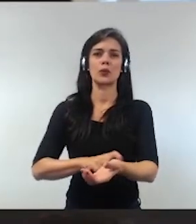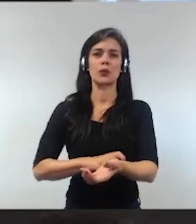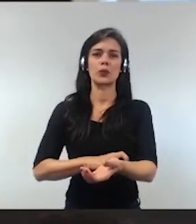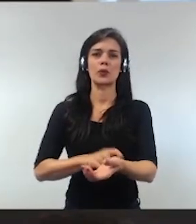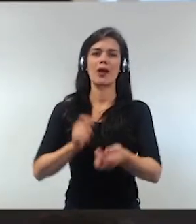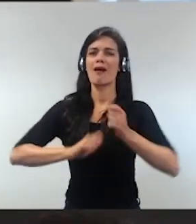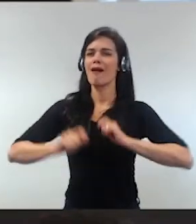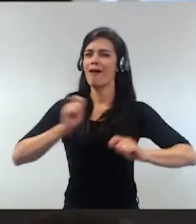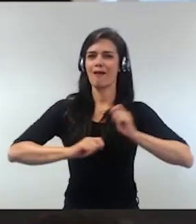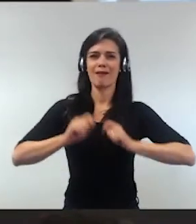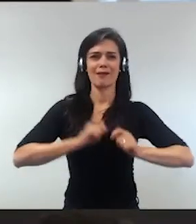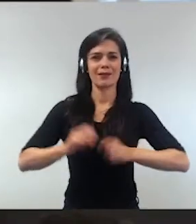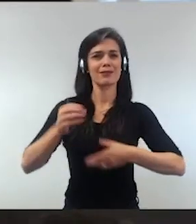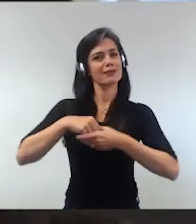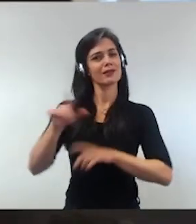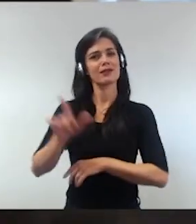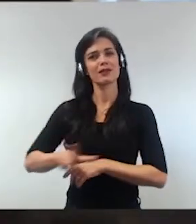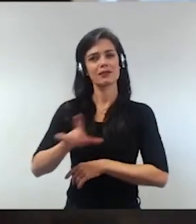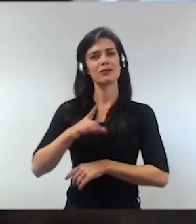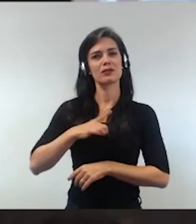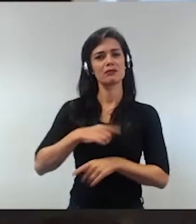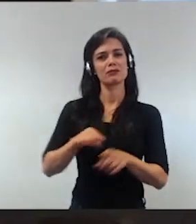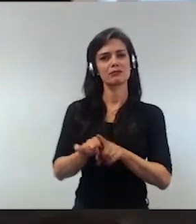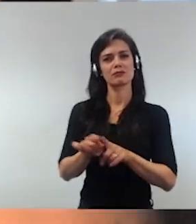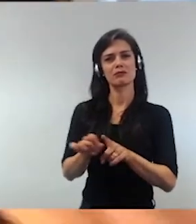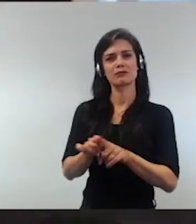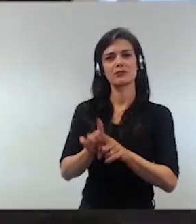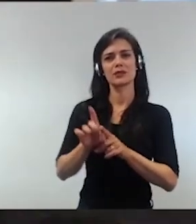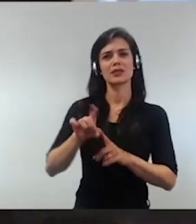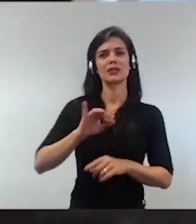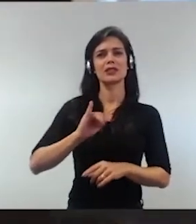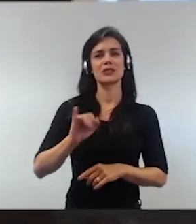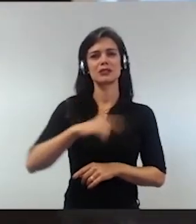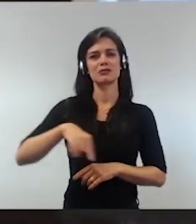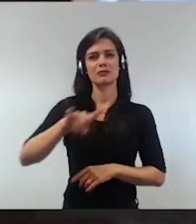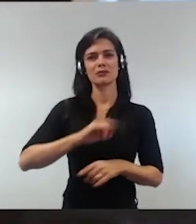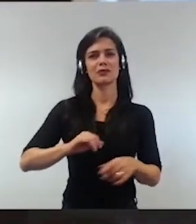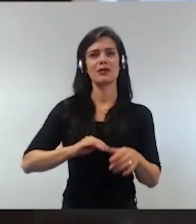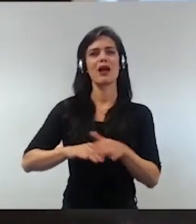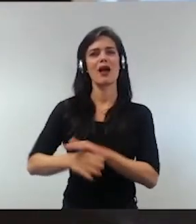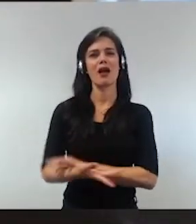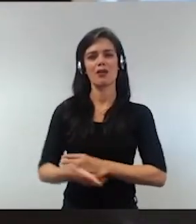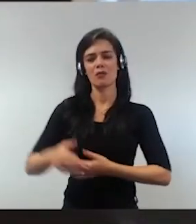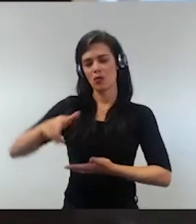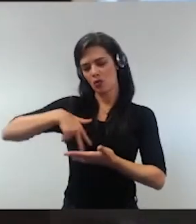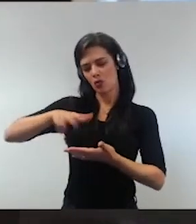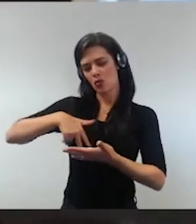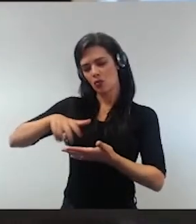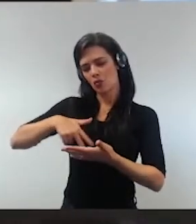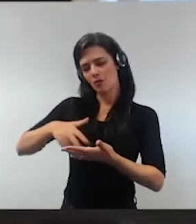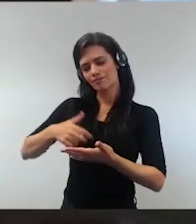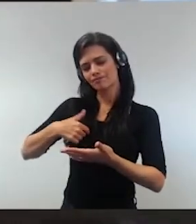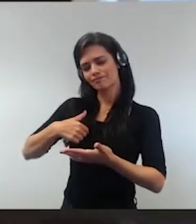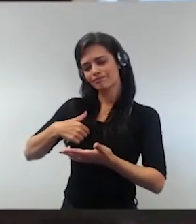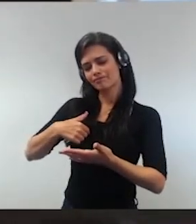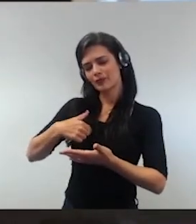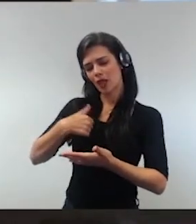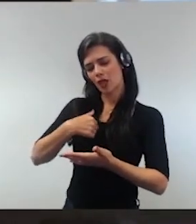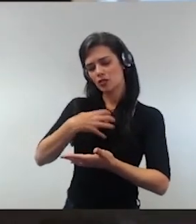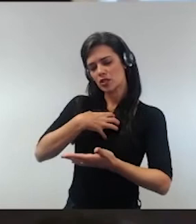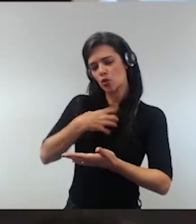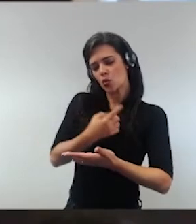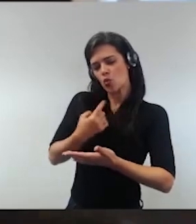são muito presentes na literatura. Então, talvez quem tem já esse hábito de ler, consegue se identificar e pensar, ó, não estou sozinho, isso que eu sinto não é